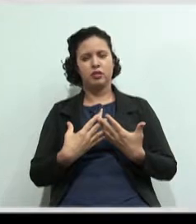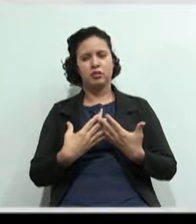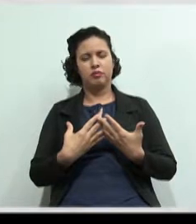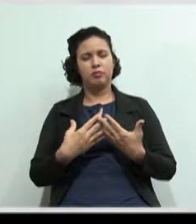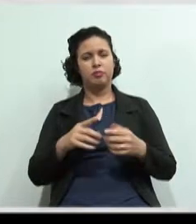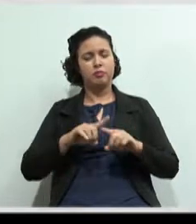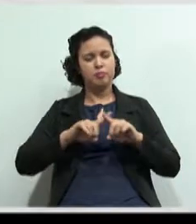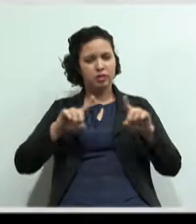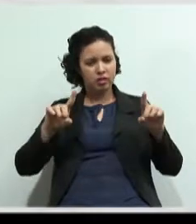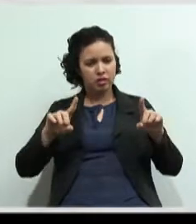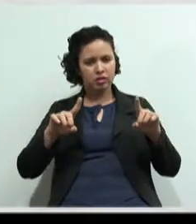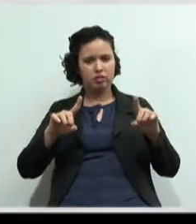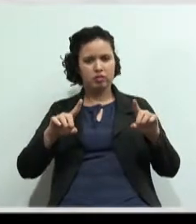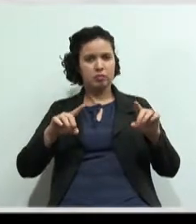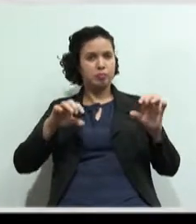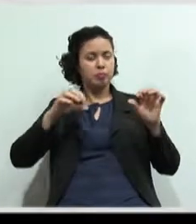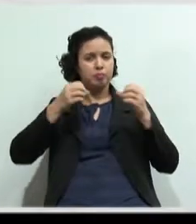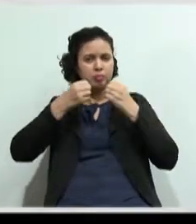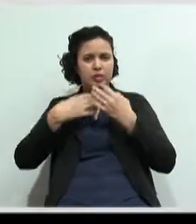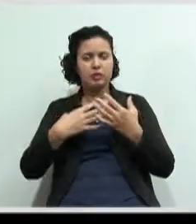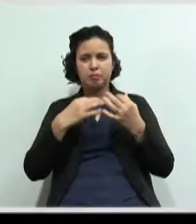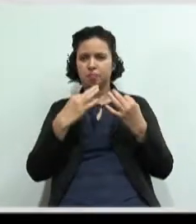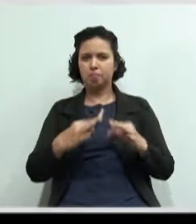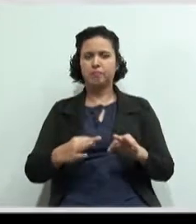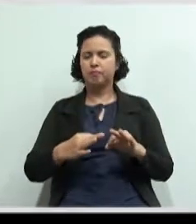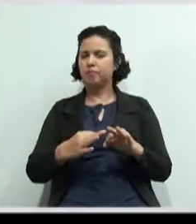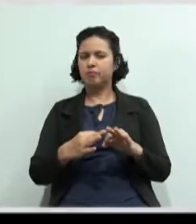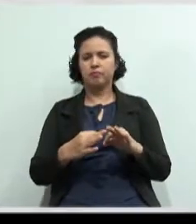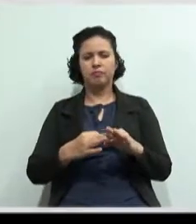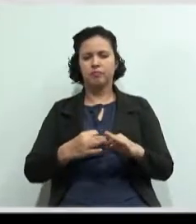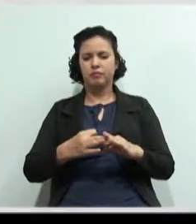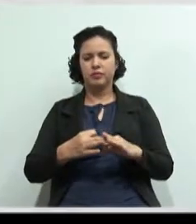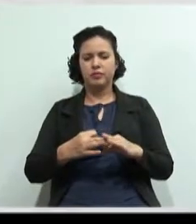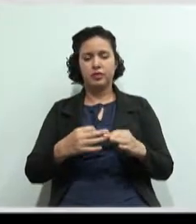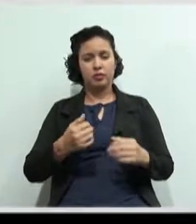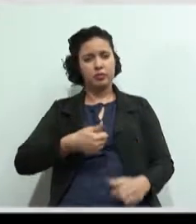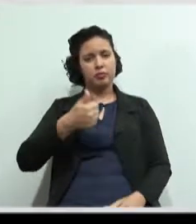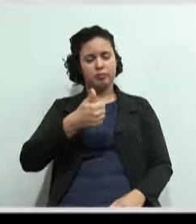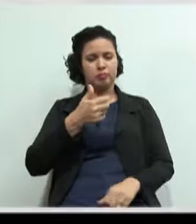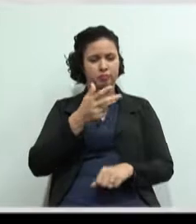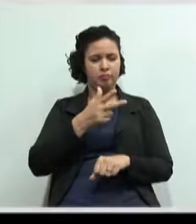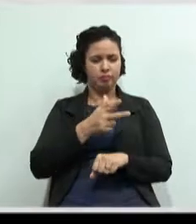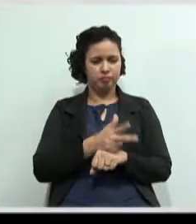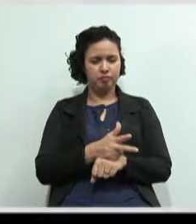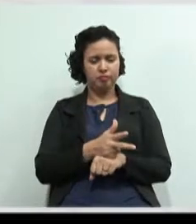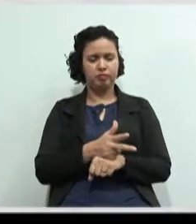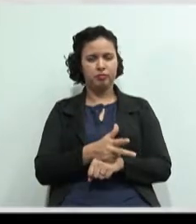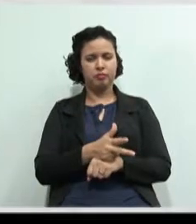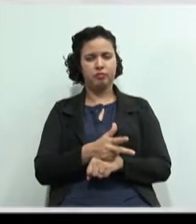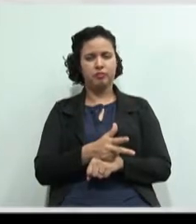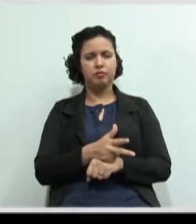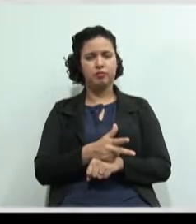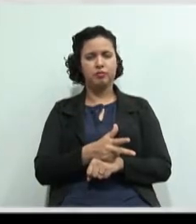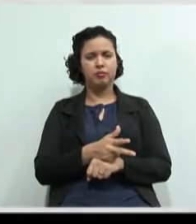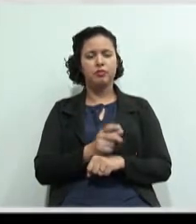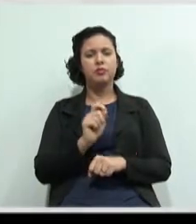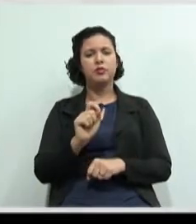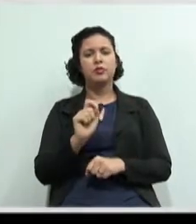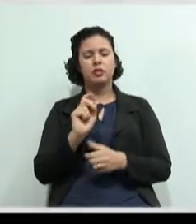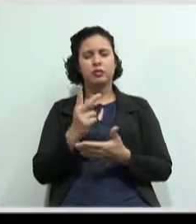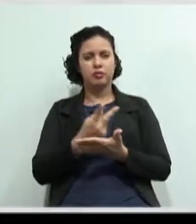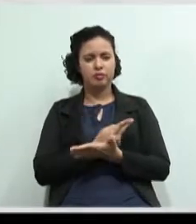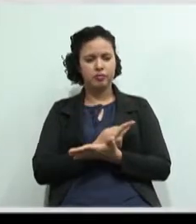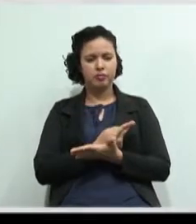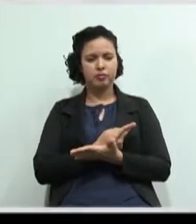bem quanto possível, tá? E aí você viu lá no primeiro vídeo, na primeira a situação que